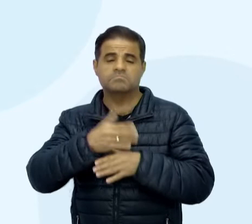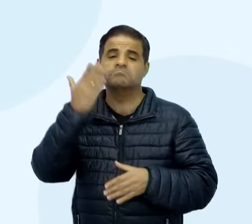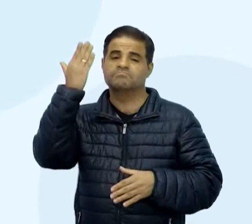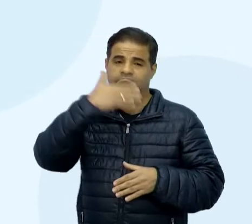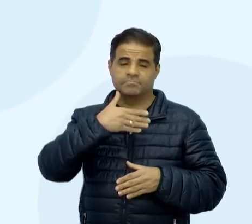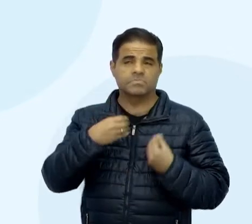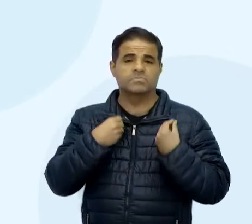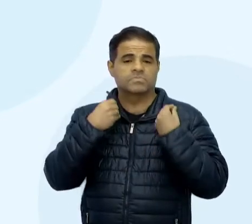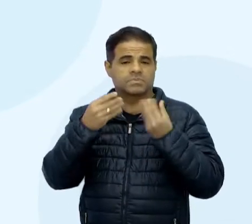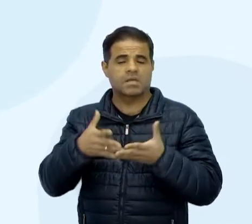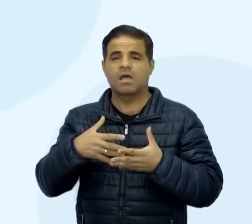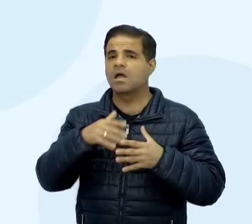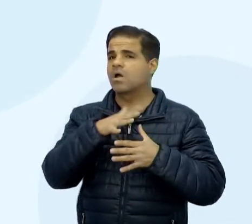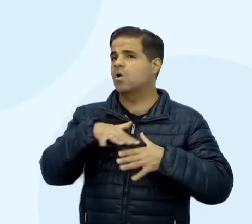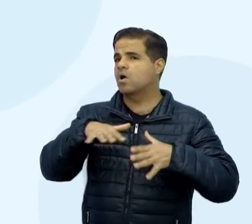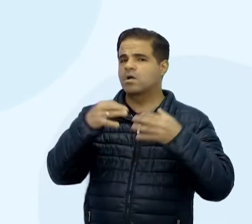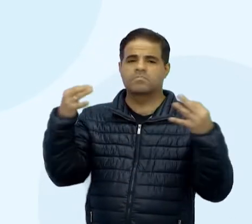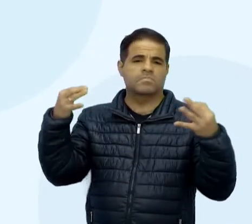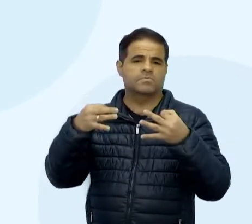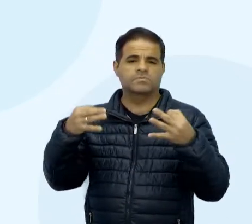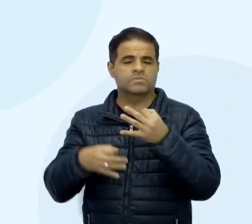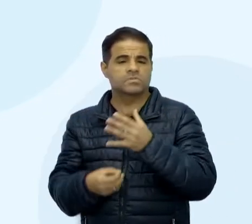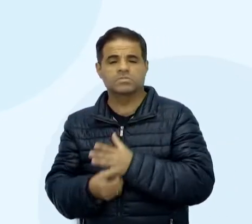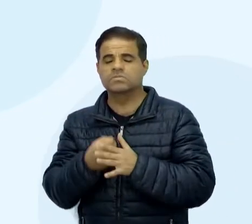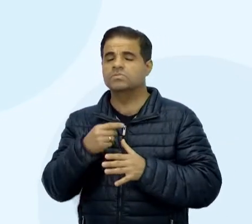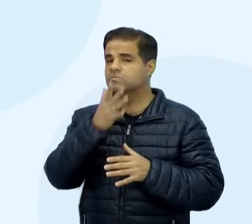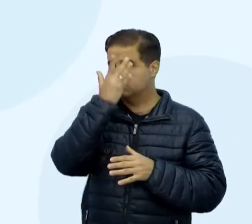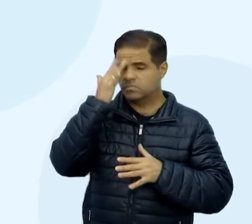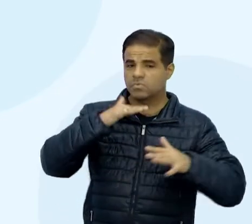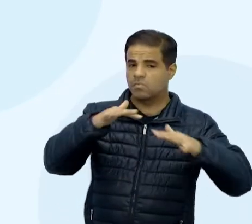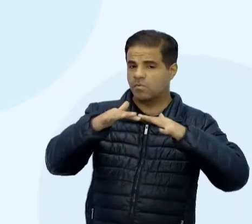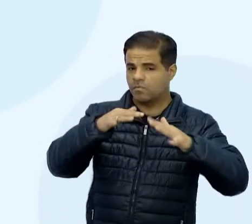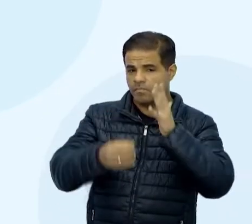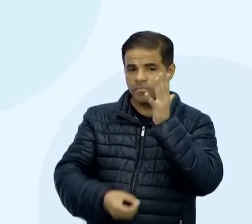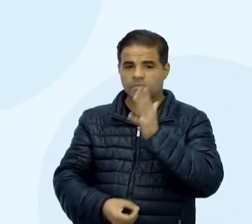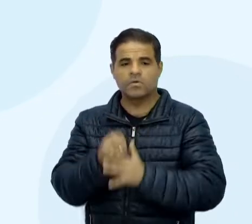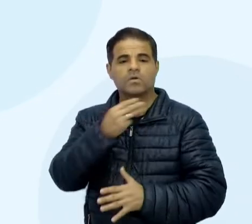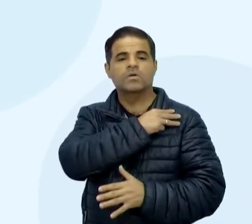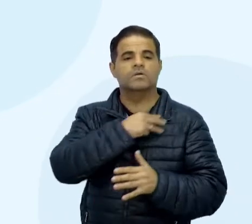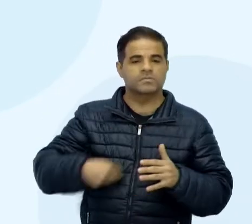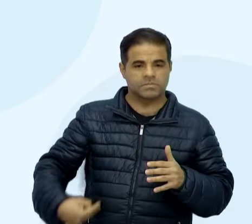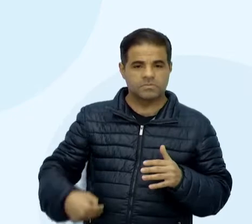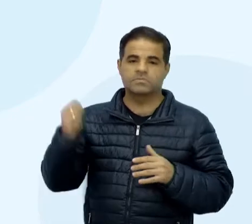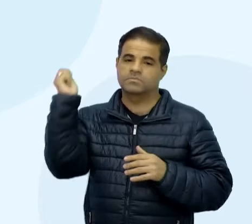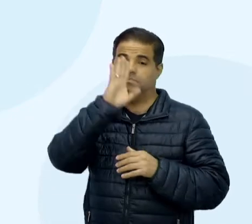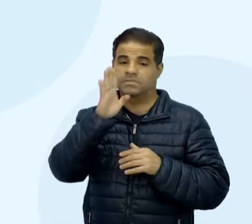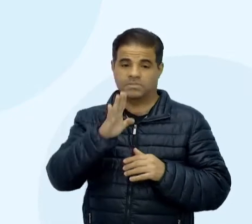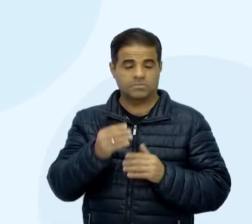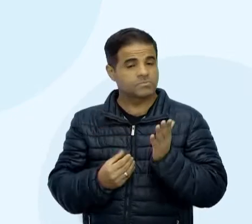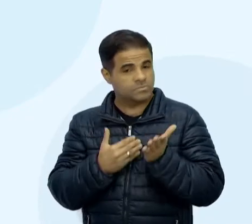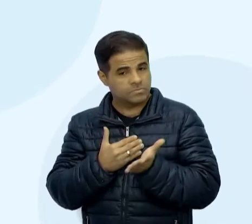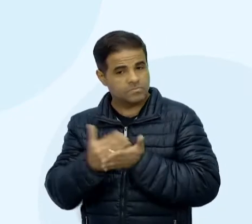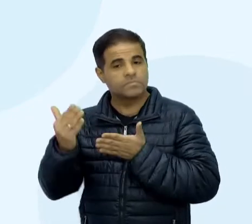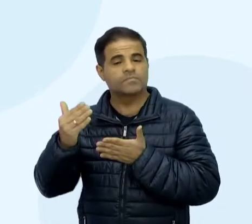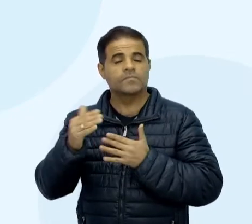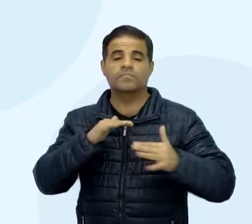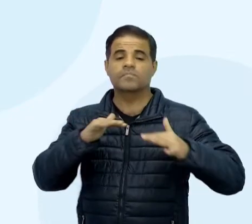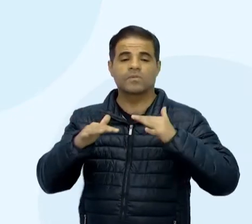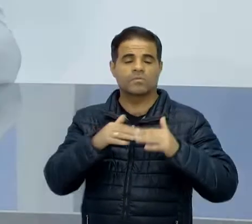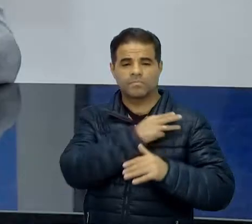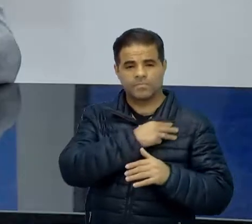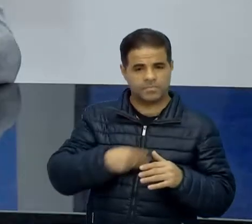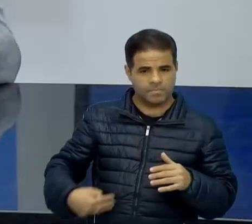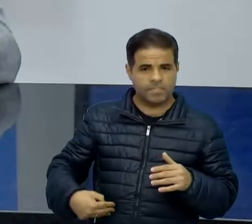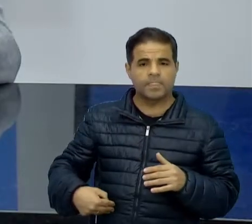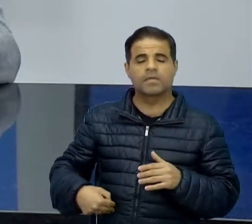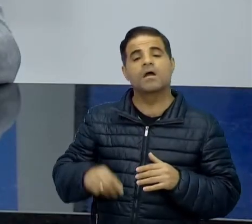prometiam paraíso na terra gerariam os conhecidos movimentos messiânicos no Brasil. Então, o movimento